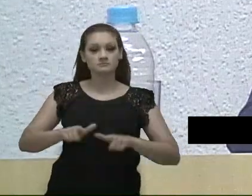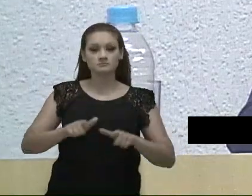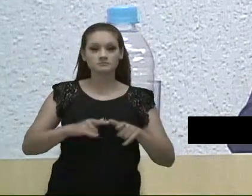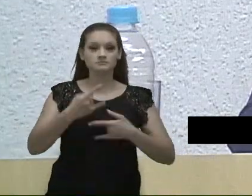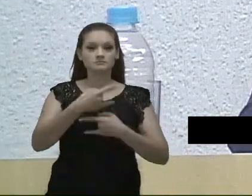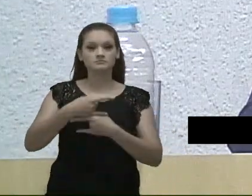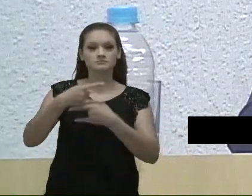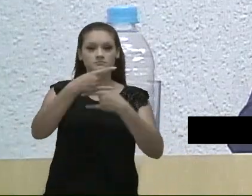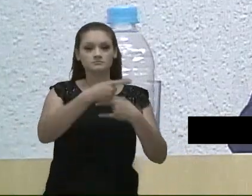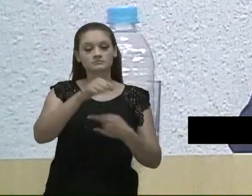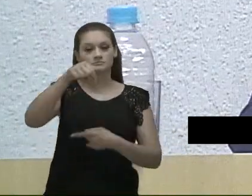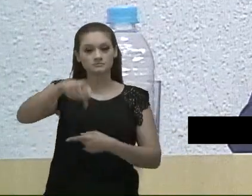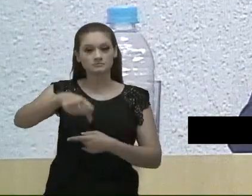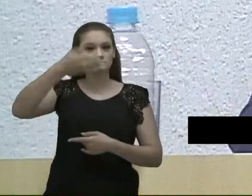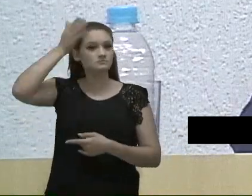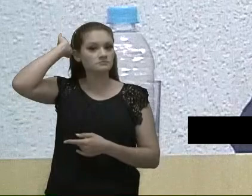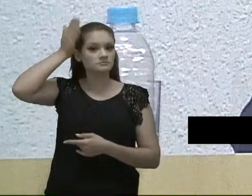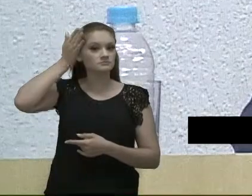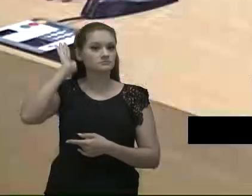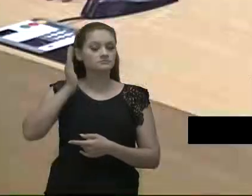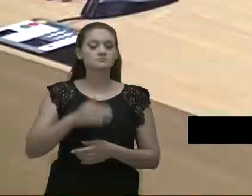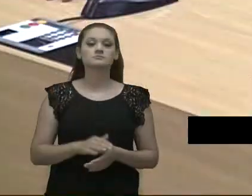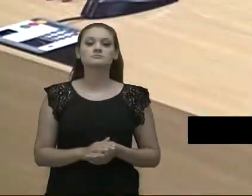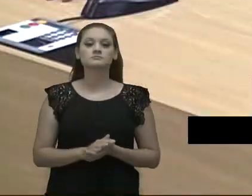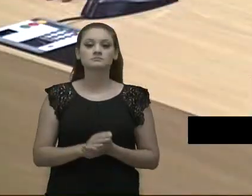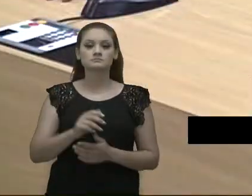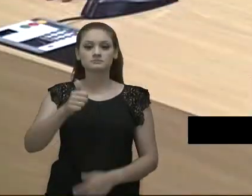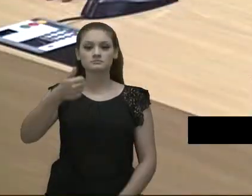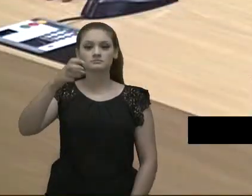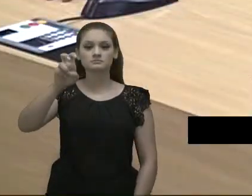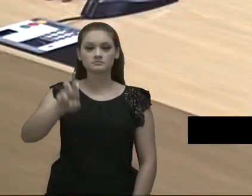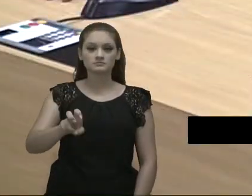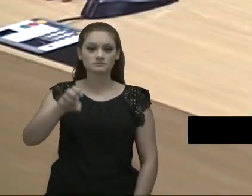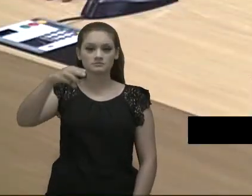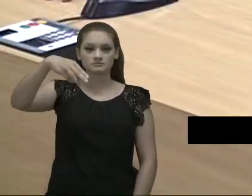na unidade de Taubaté, no onde o senhor presta serviço aqui? R$15.000.